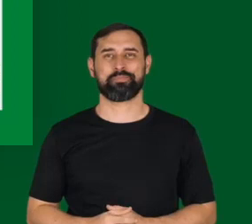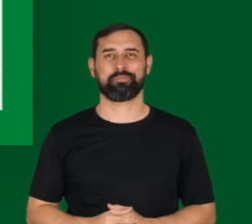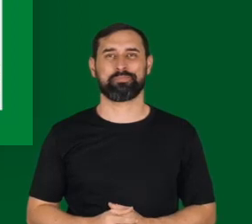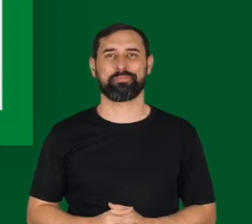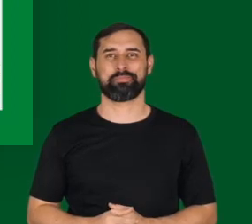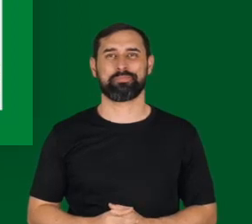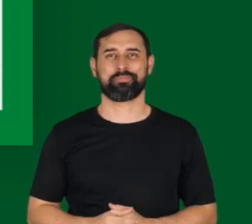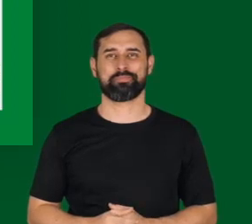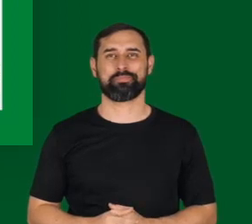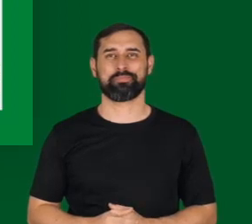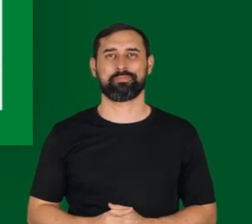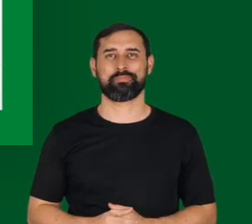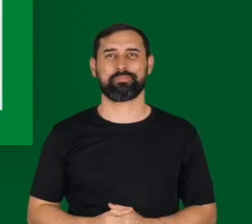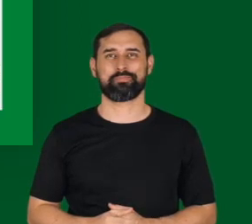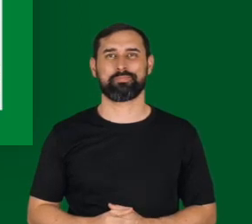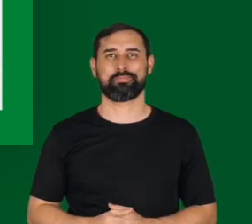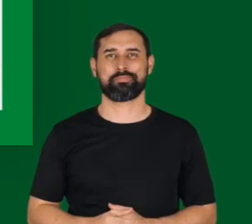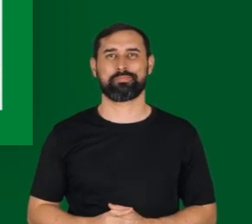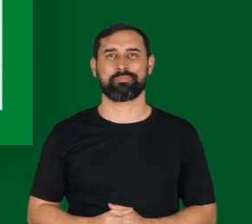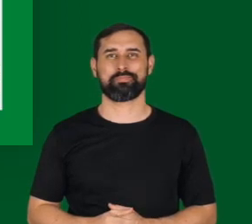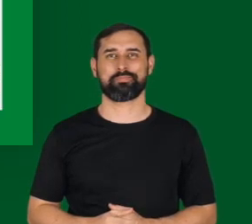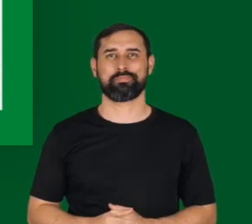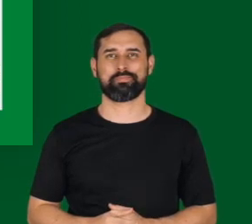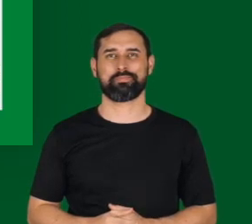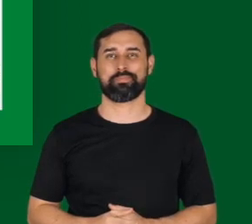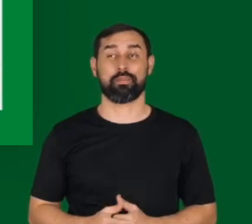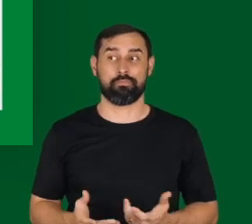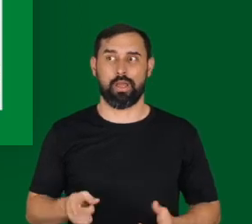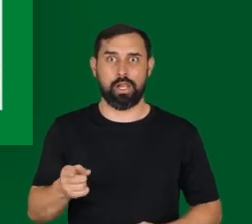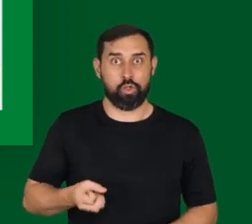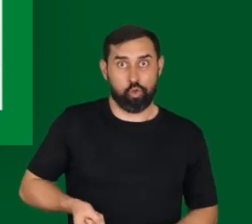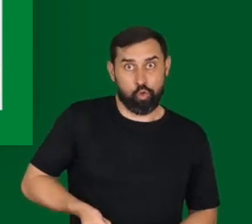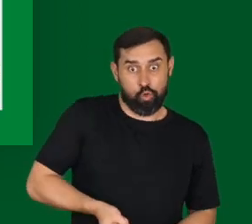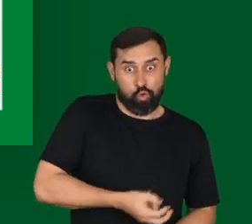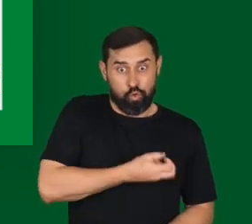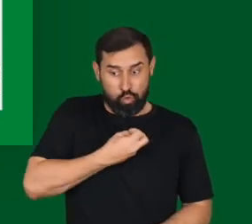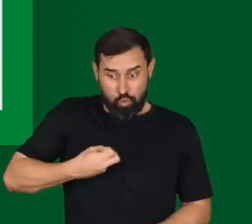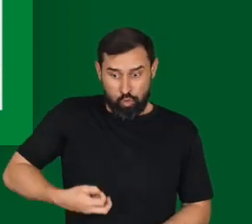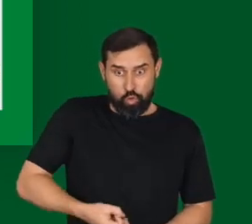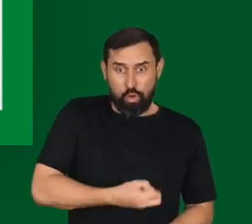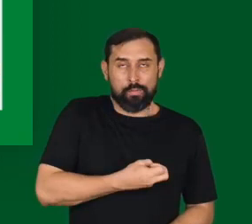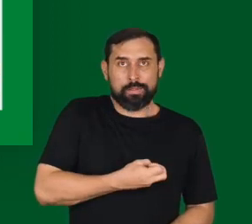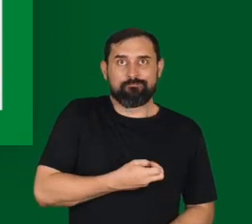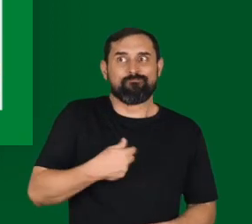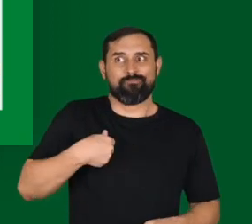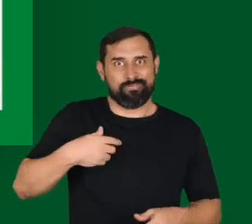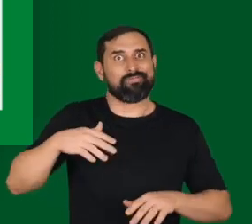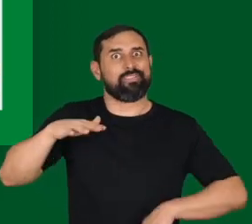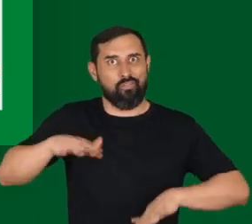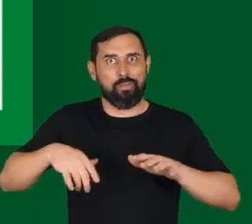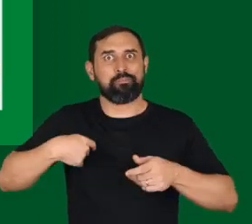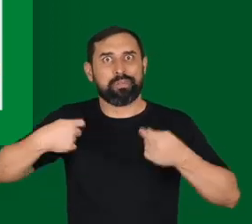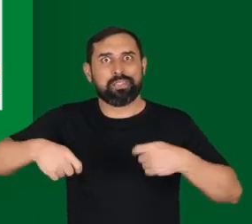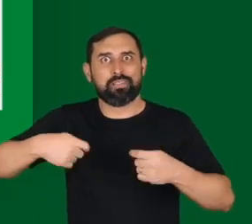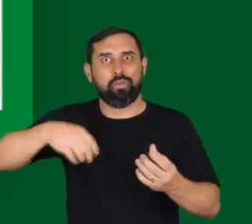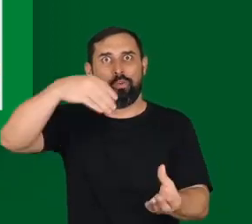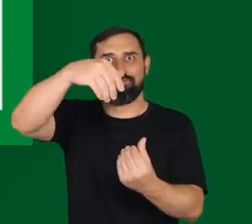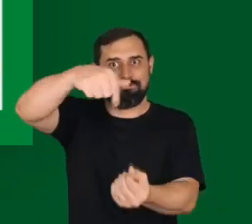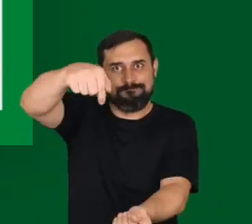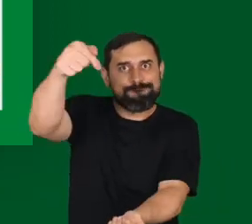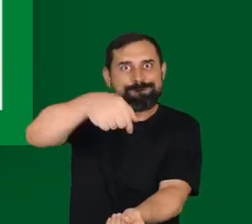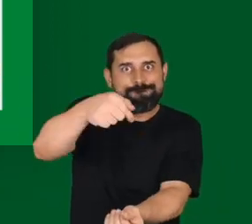o cálculo certinho. E aí, se pensando em sinais de choque, eu tenho que se pensar